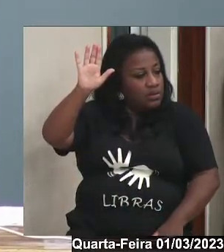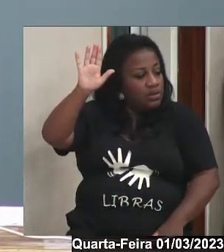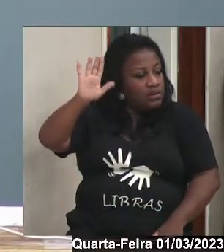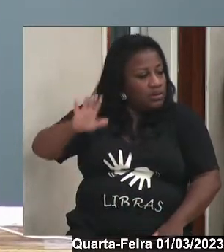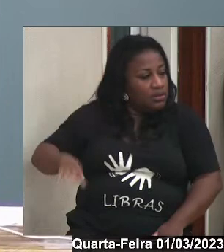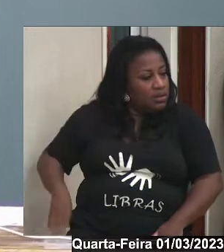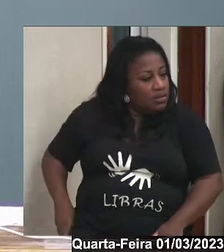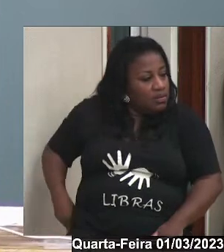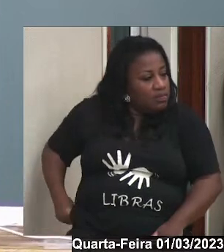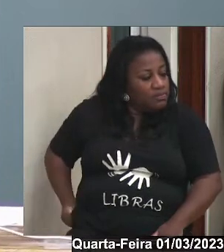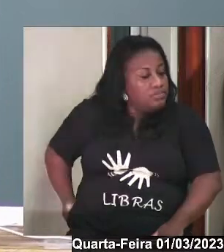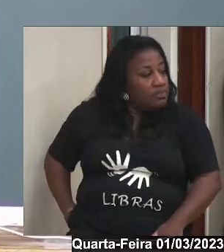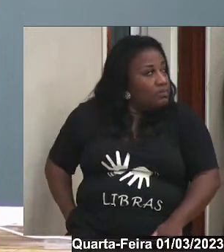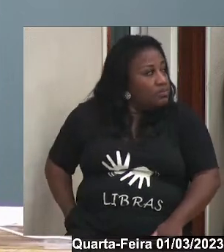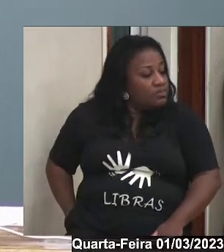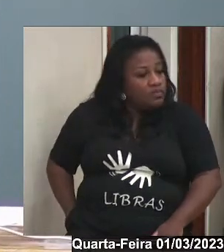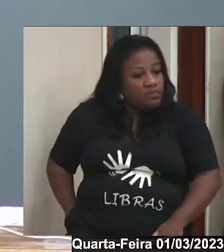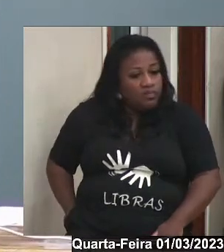No meu sistema aqui encerrou.